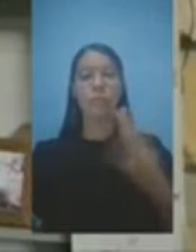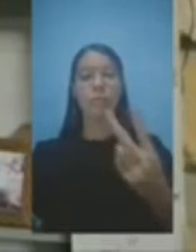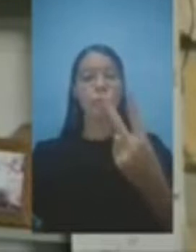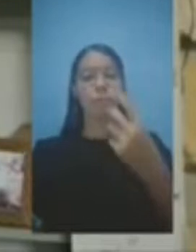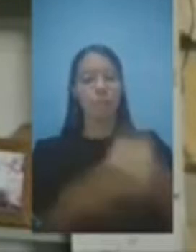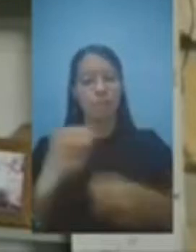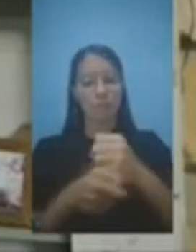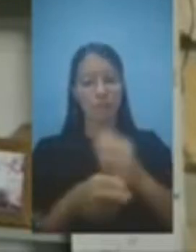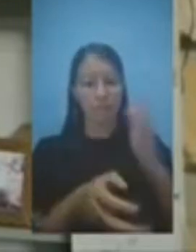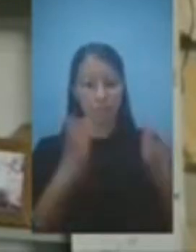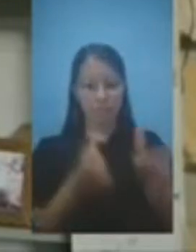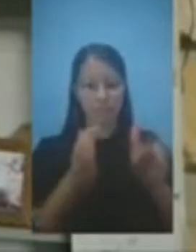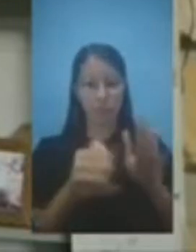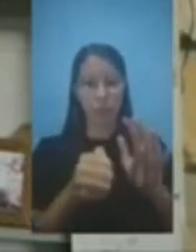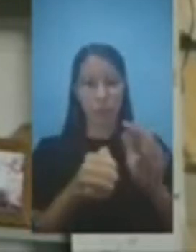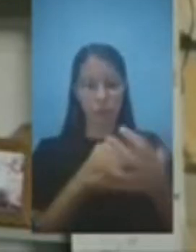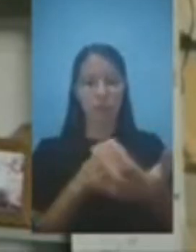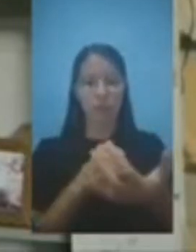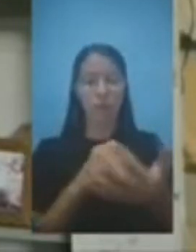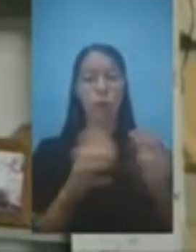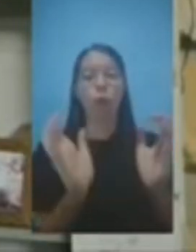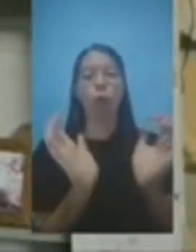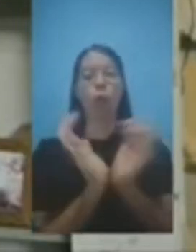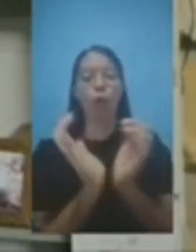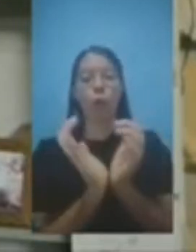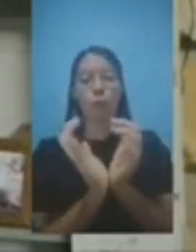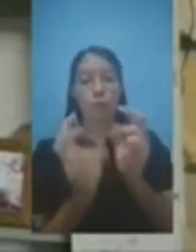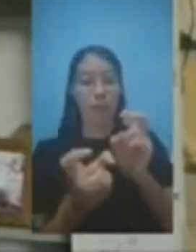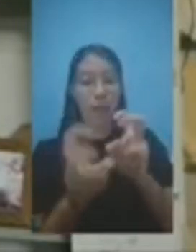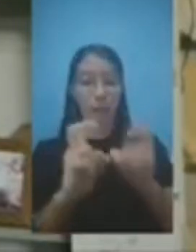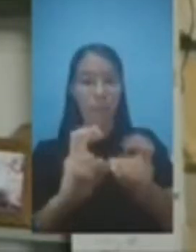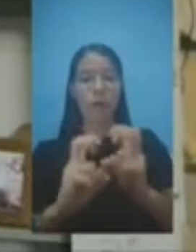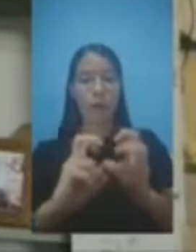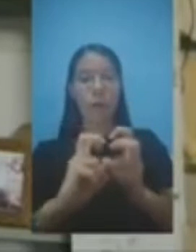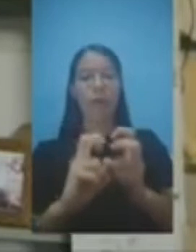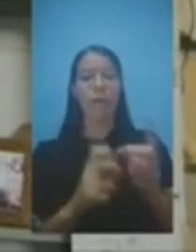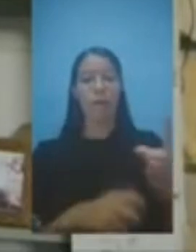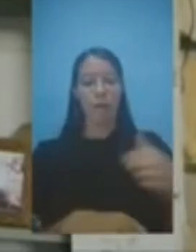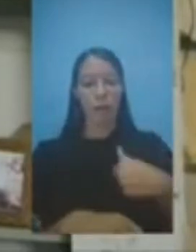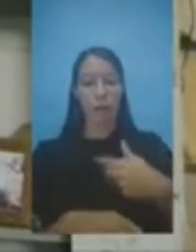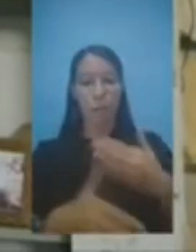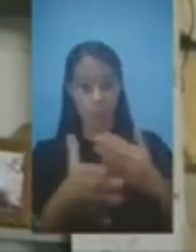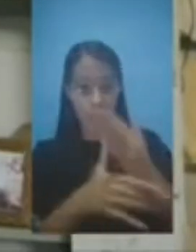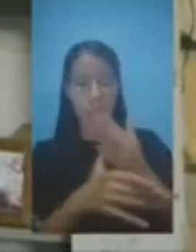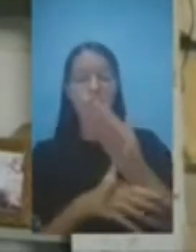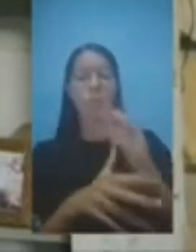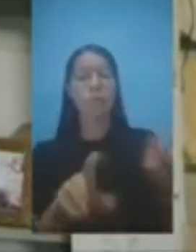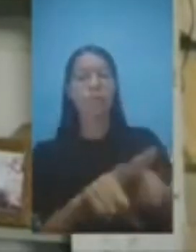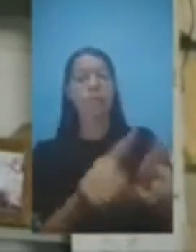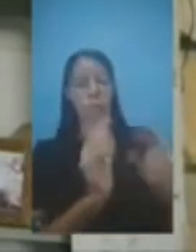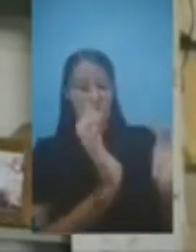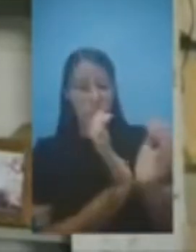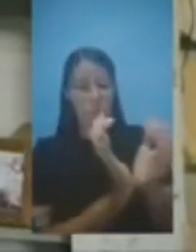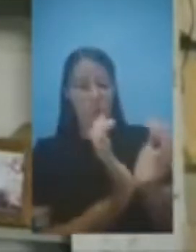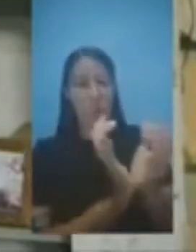há 2 anos, nesse período agora da pandemia, com o grupo de capoeira que eu participo, que ela participa, que o